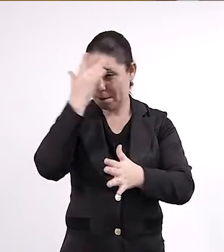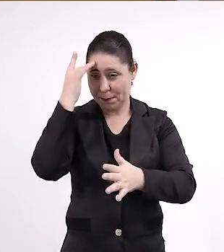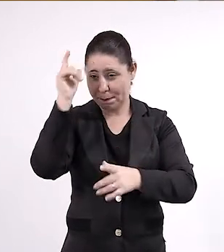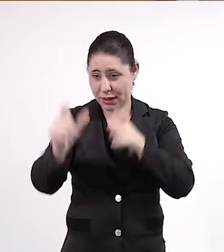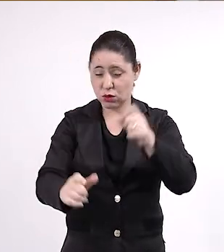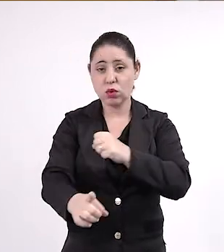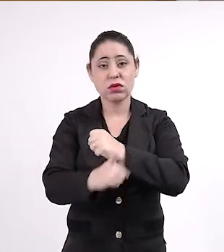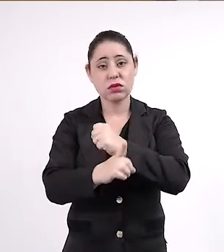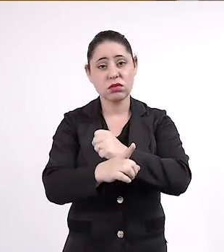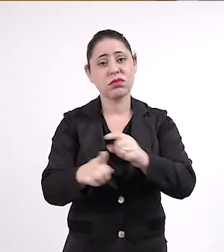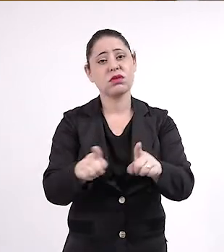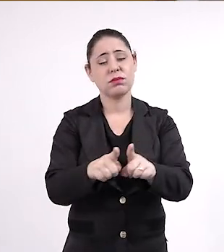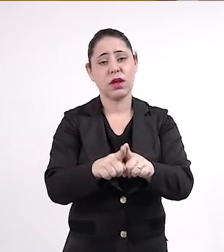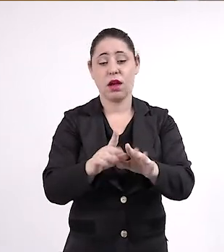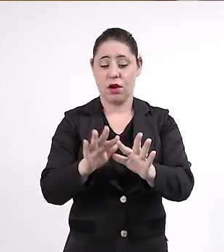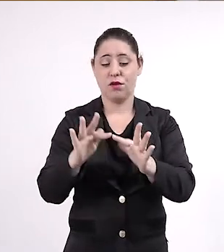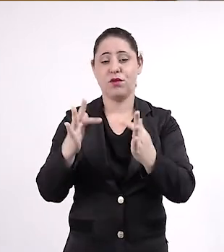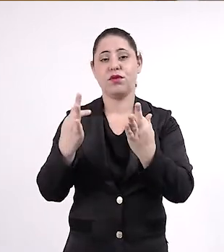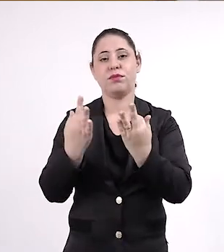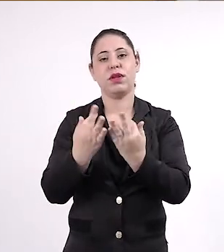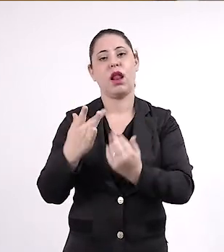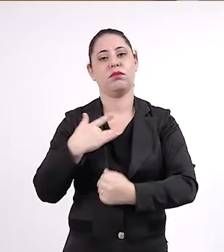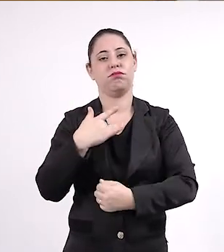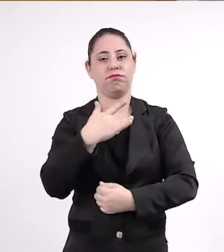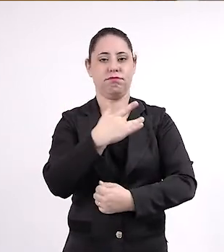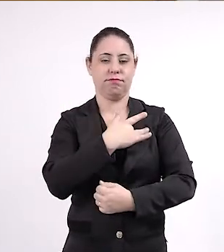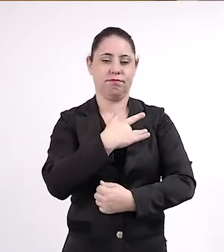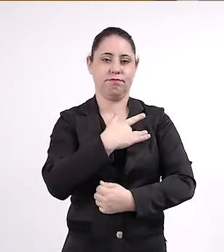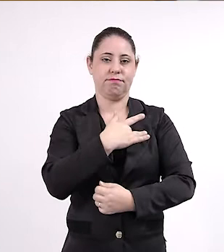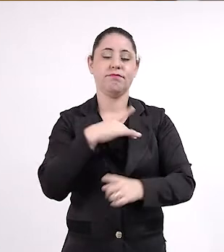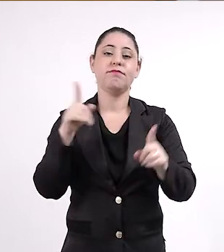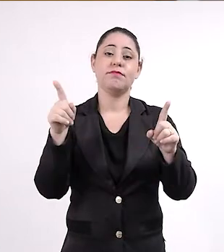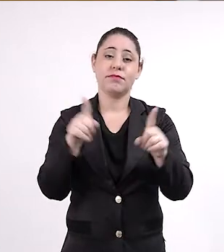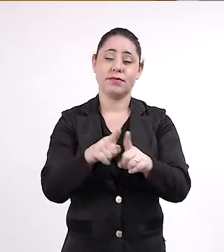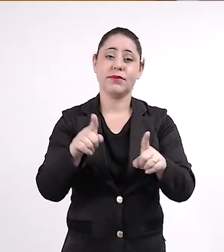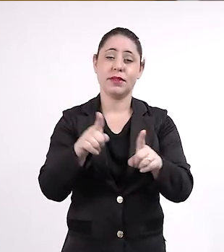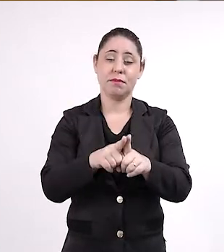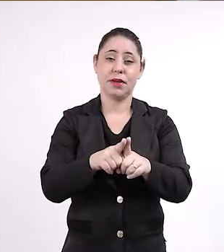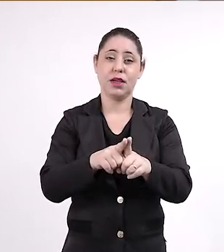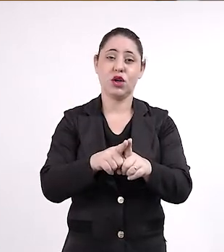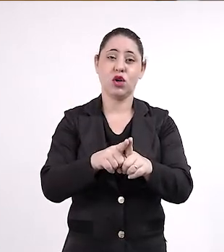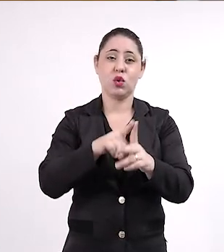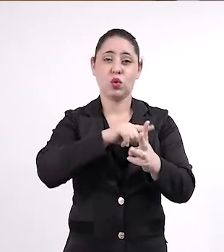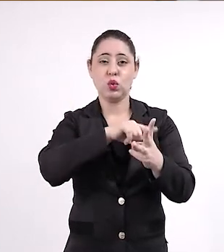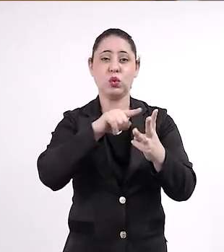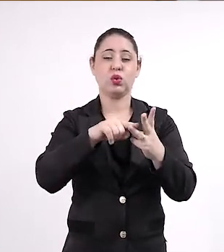dos assistidos em geral, né? Geralmente a família e saúde, além, obviamente, do